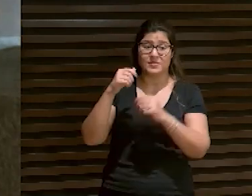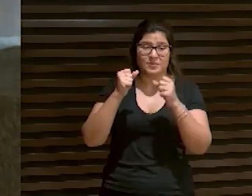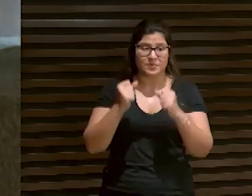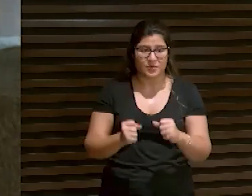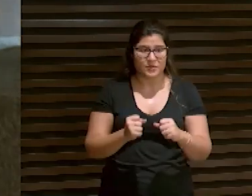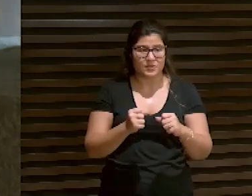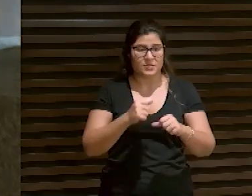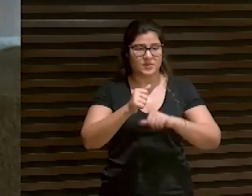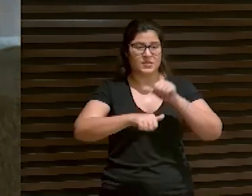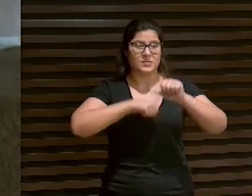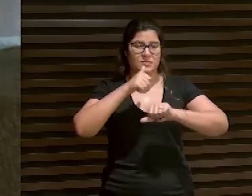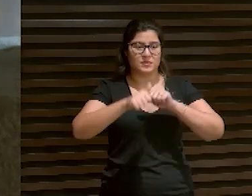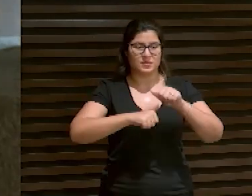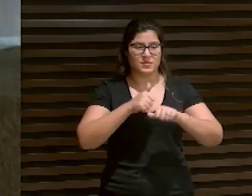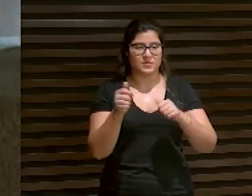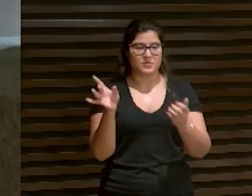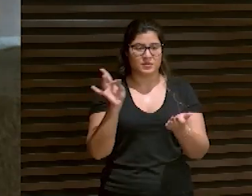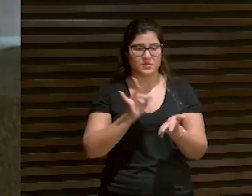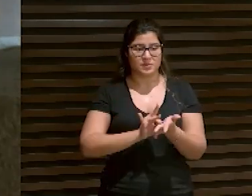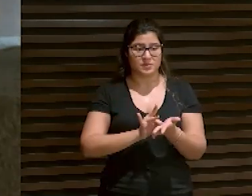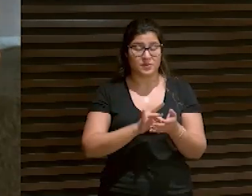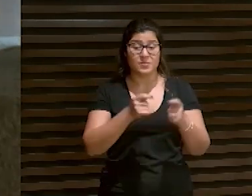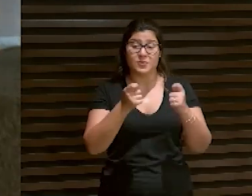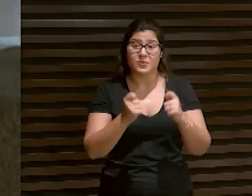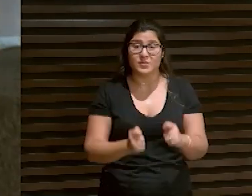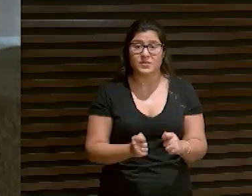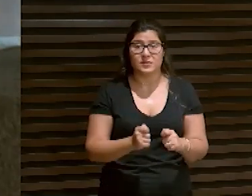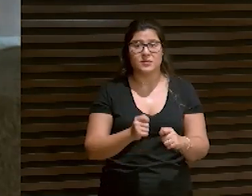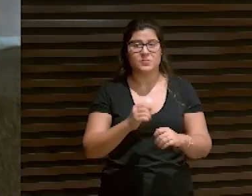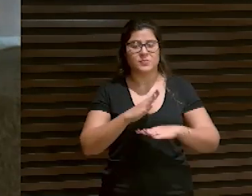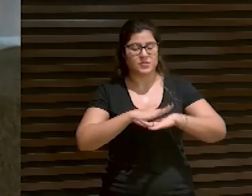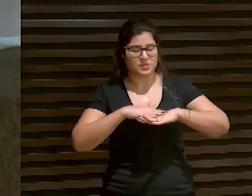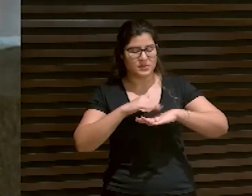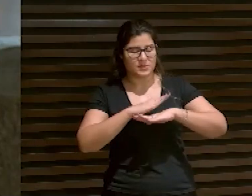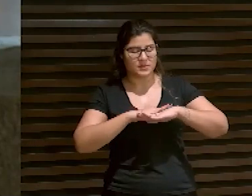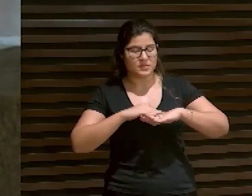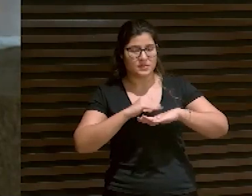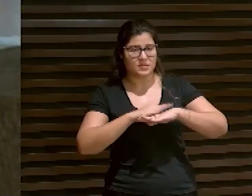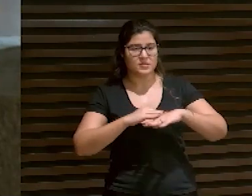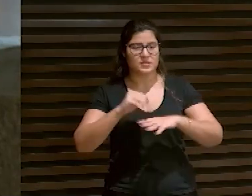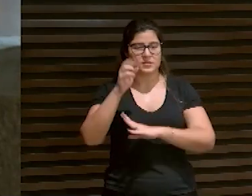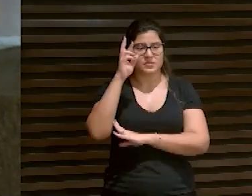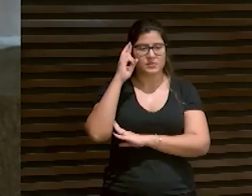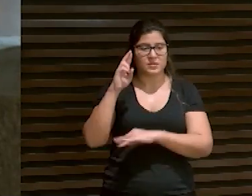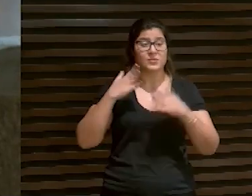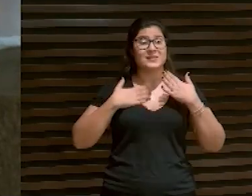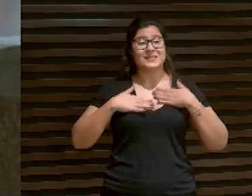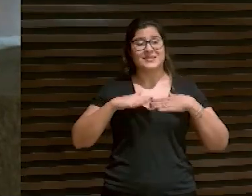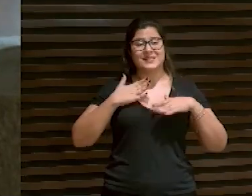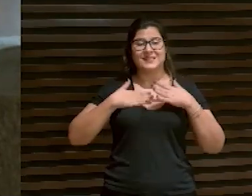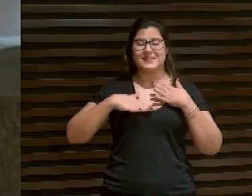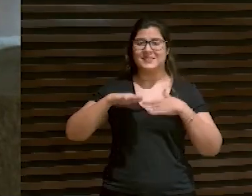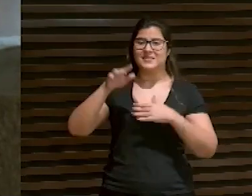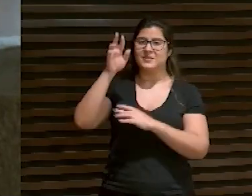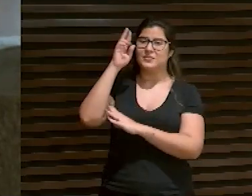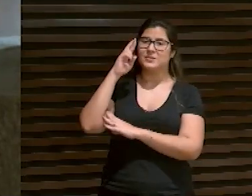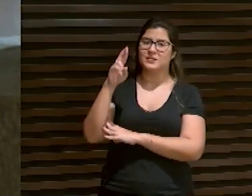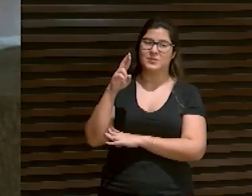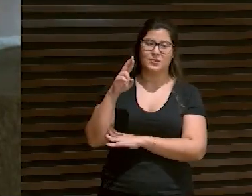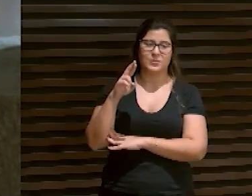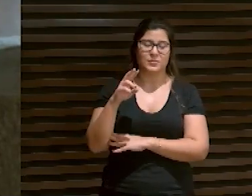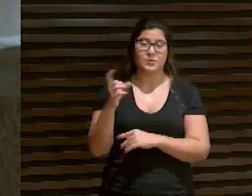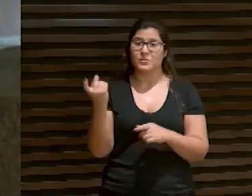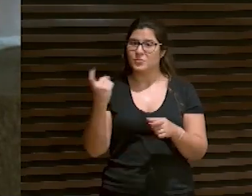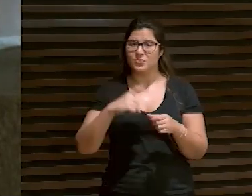transformação, é que nós podemos ter descanso no Senhor, de que ela não volta vazia para o que foi enviada a